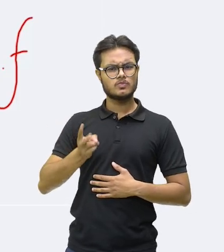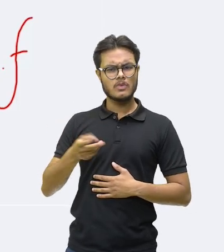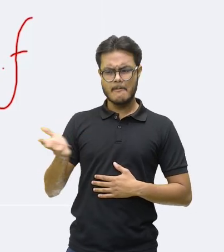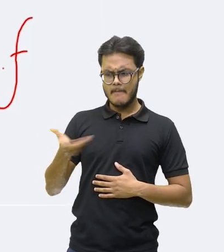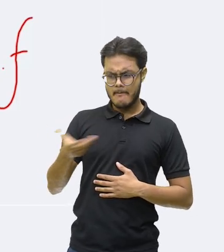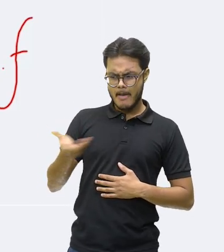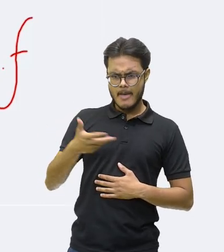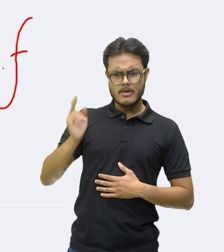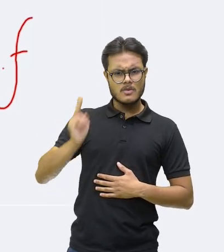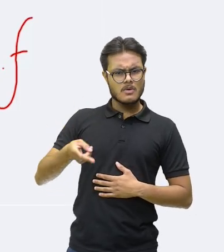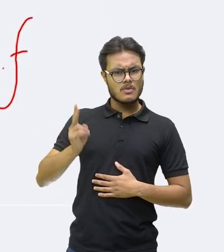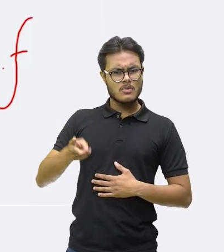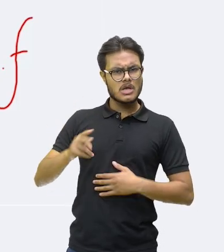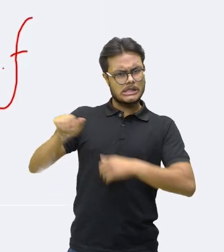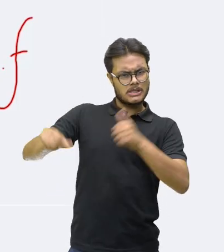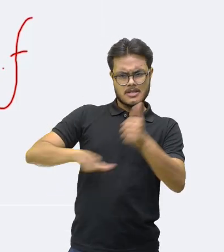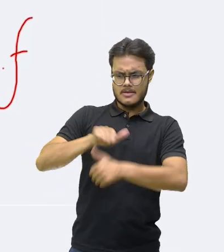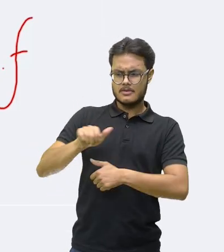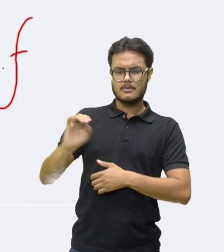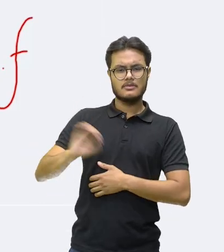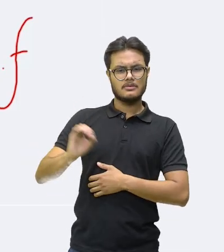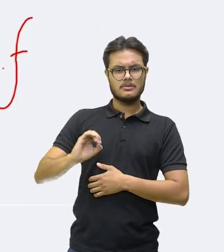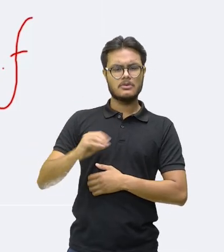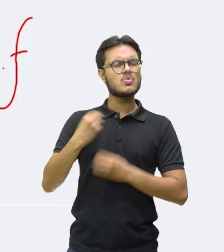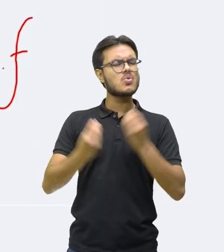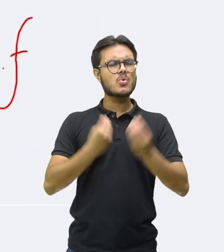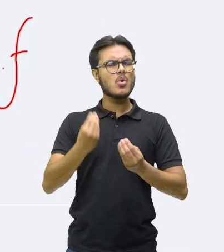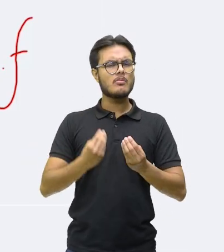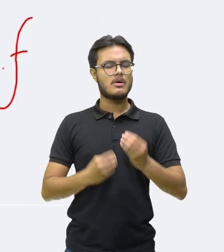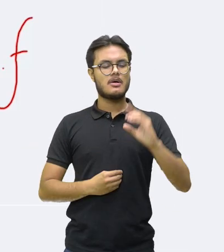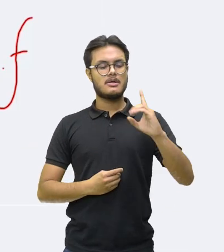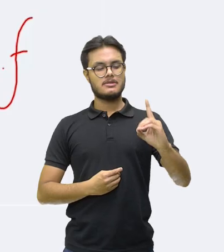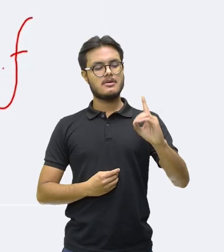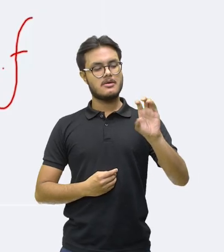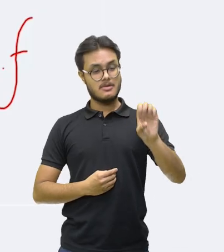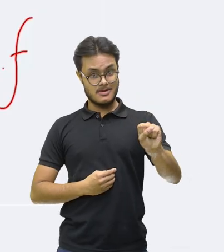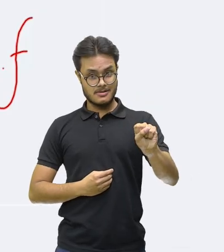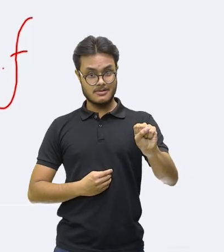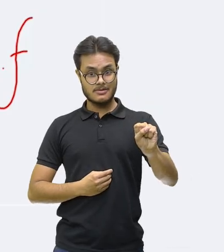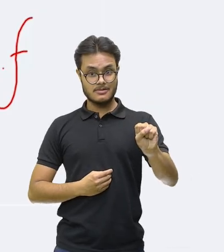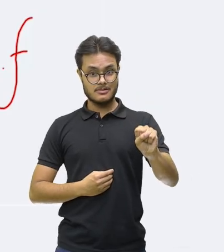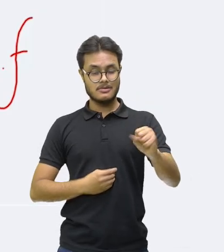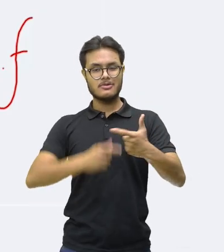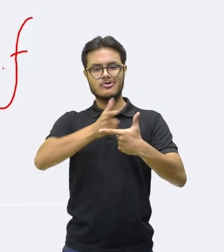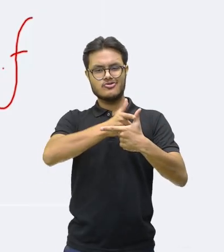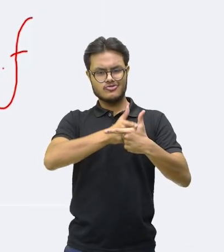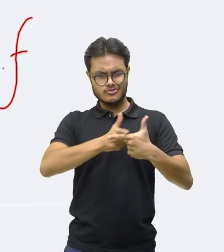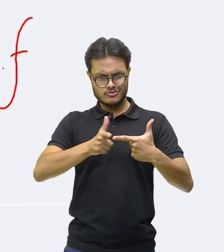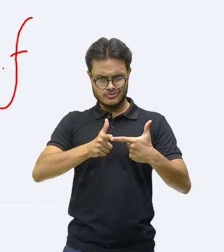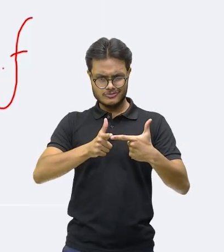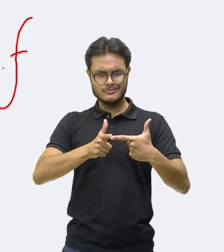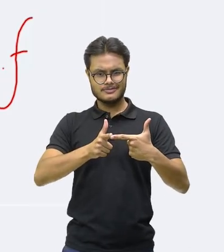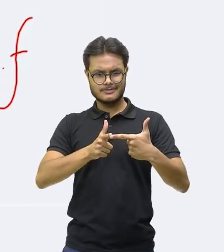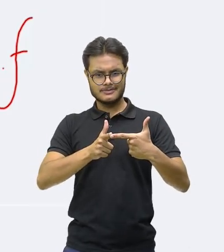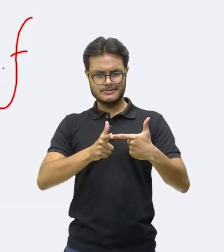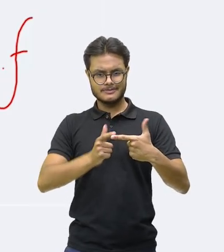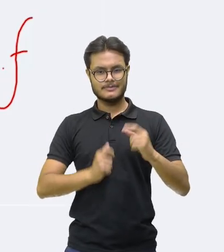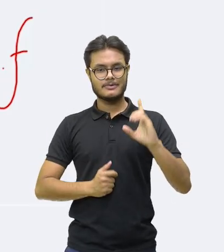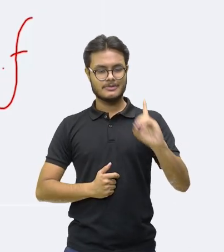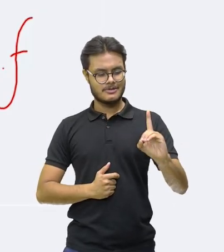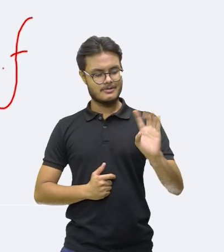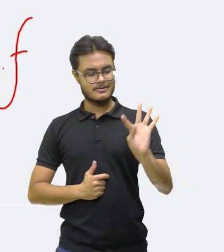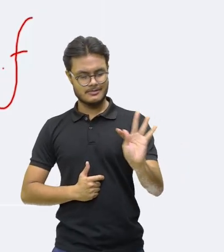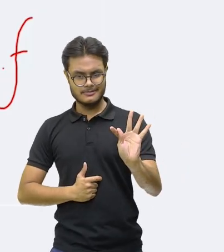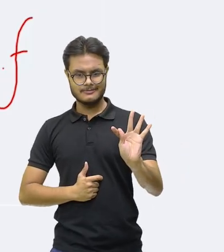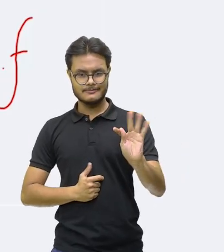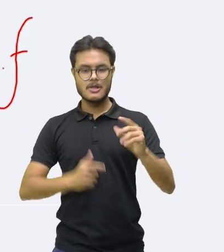constante, lembra como calcula a velocidade de um objeto em movimento? Você vai considerar o ar sendo um objeto em movimento, lembra? É só você pegar o